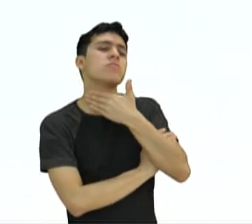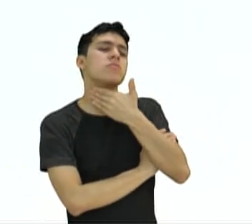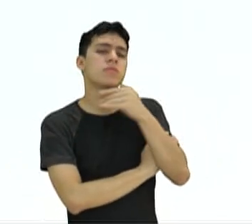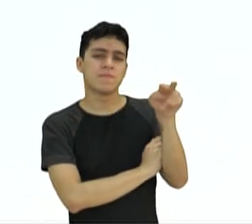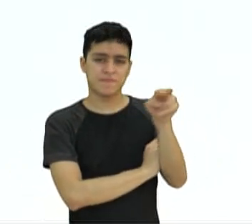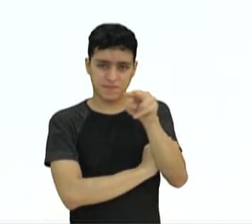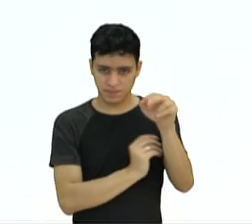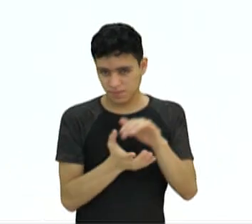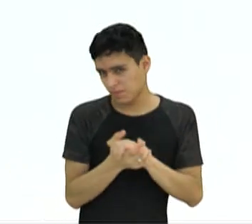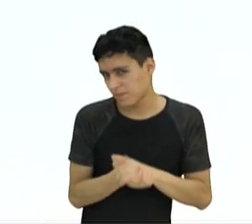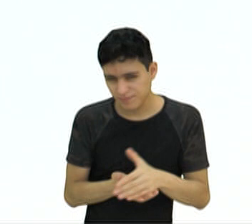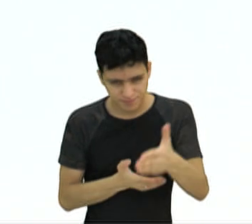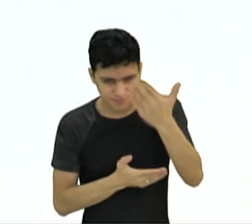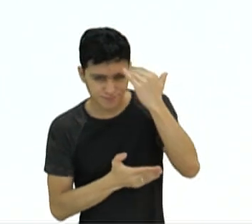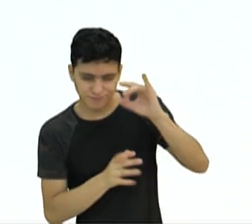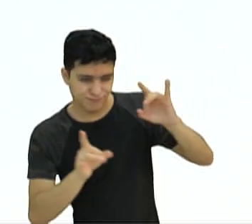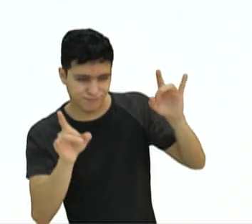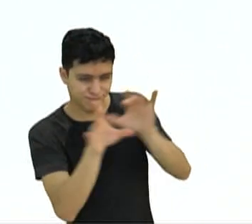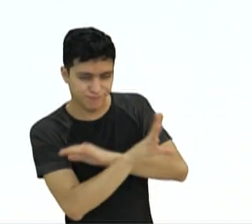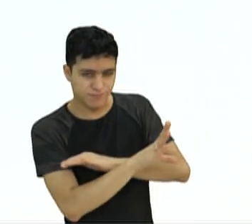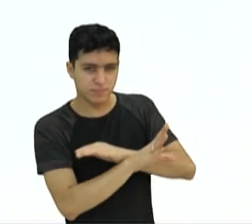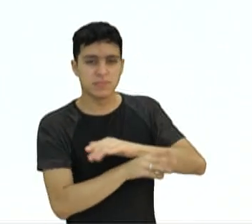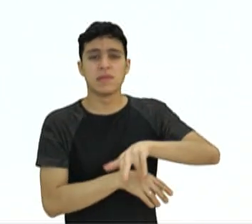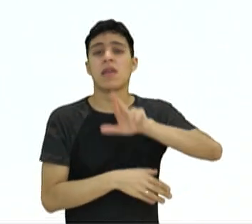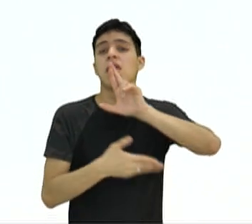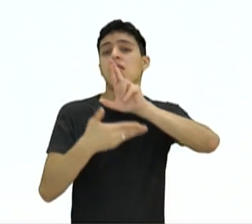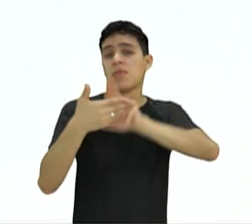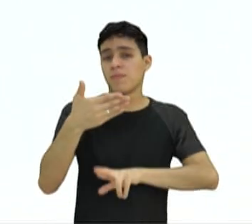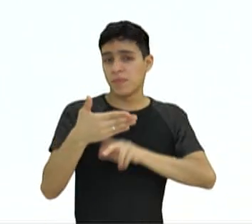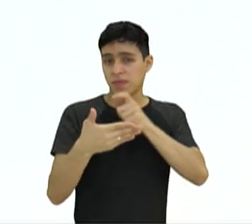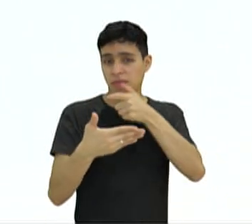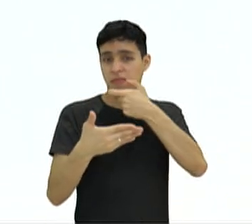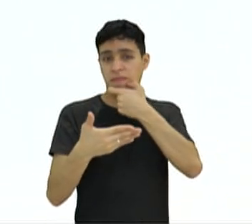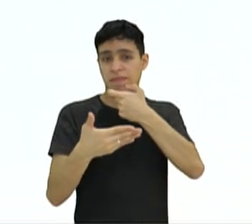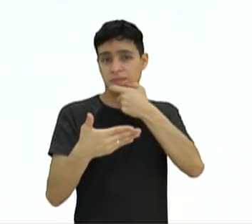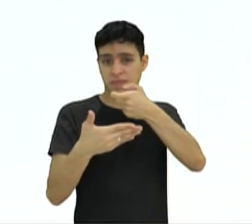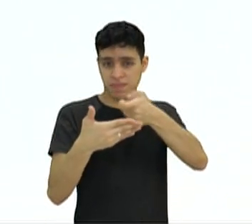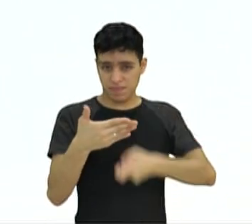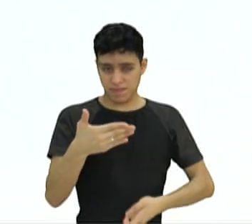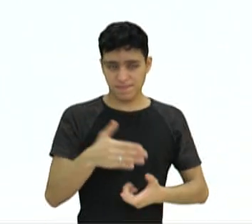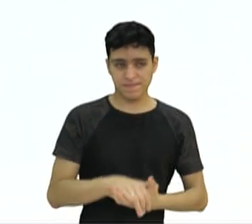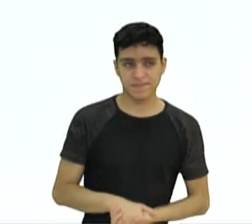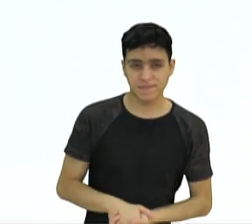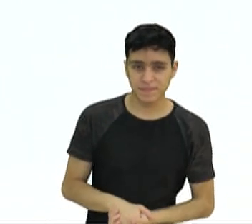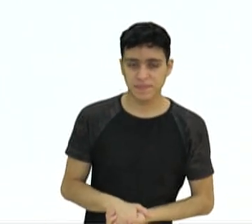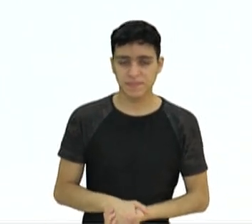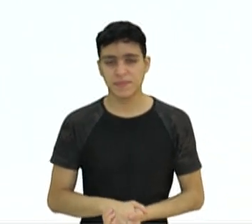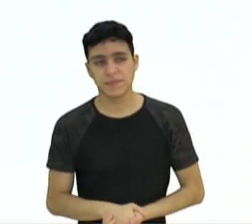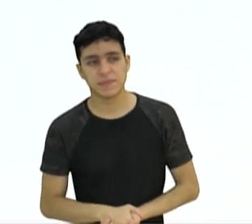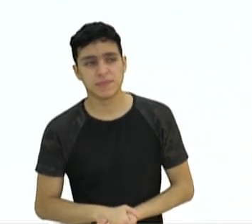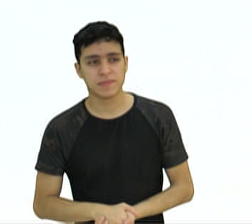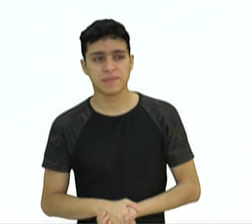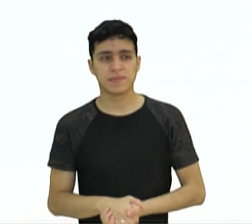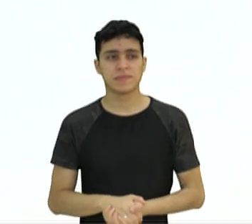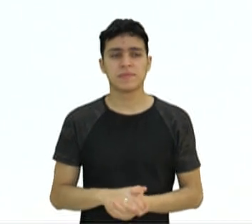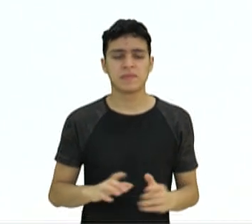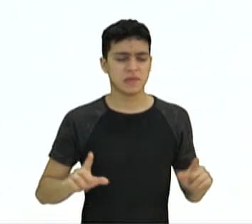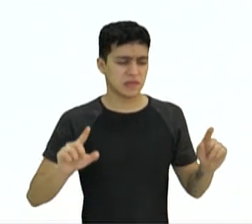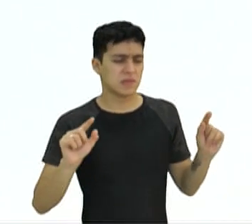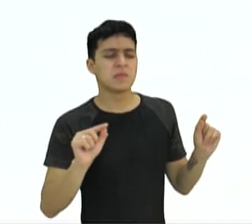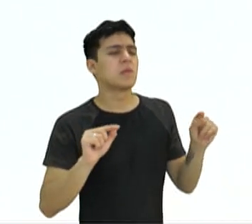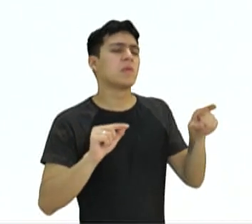sabem tudo o que se trata. Resposta em inglês, hein? What did Charlotte find on the street? O que a Charlotte